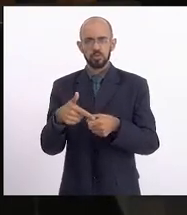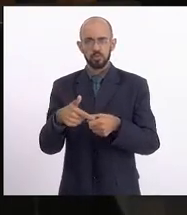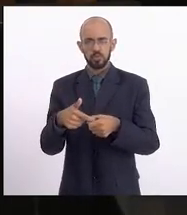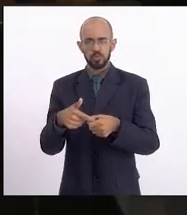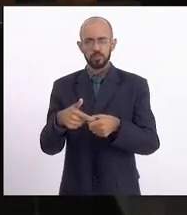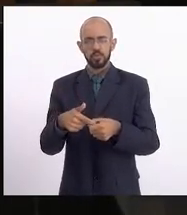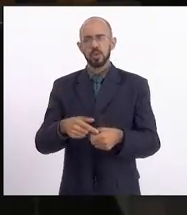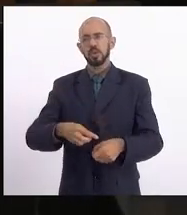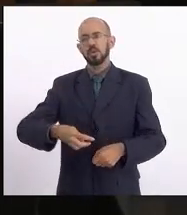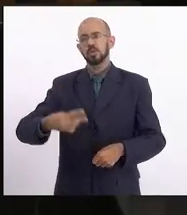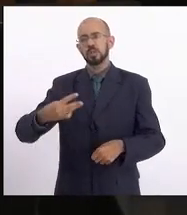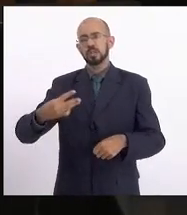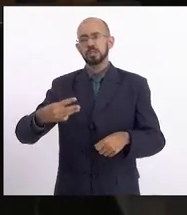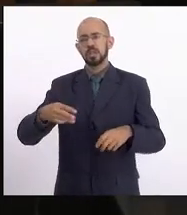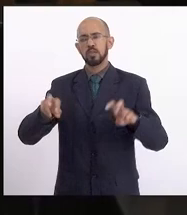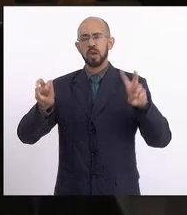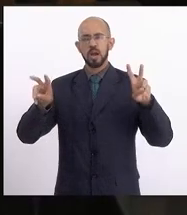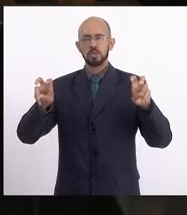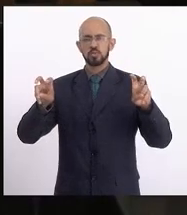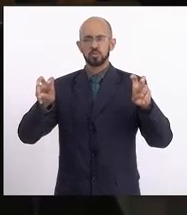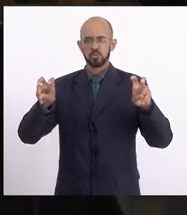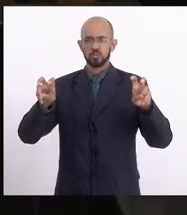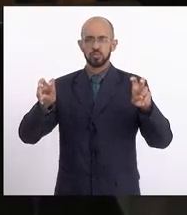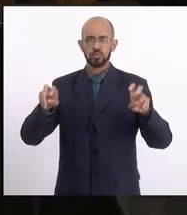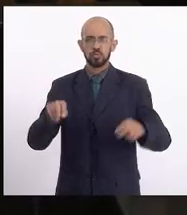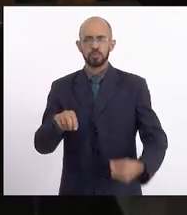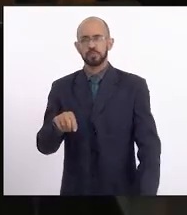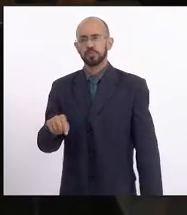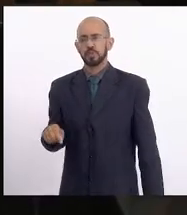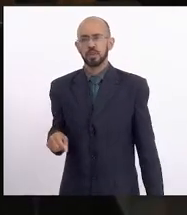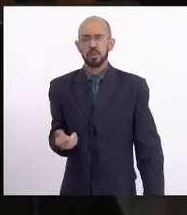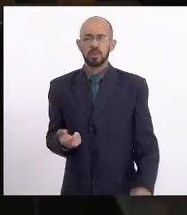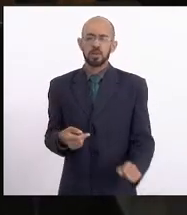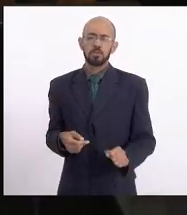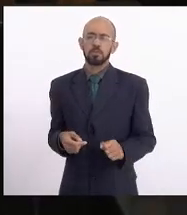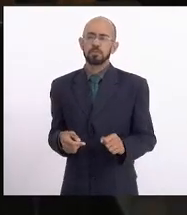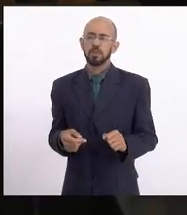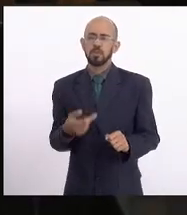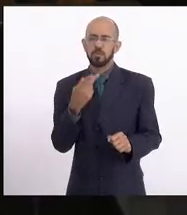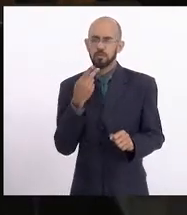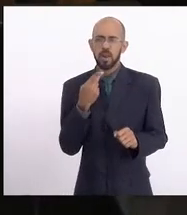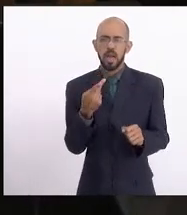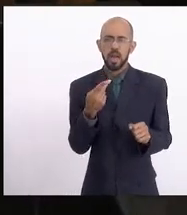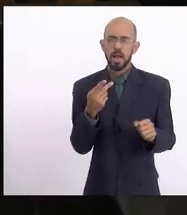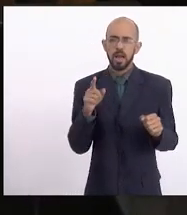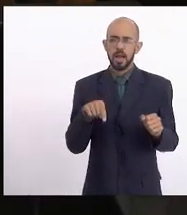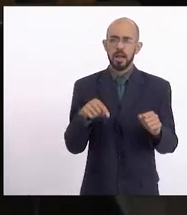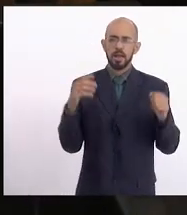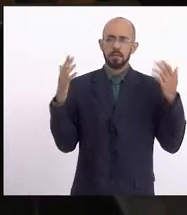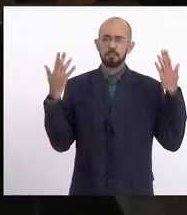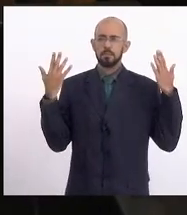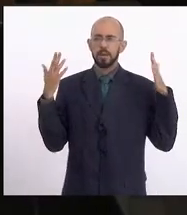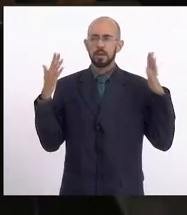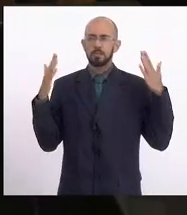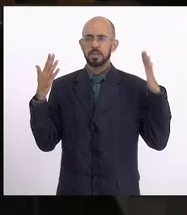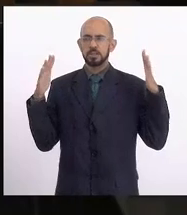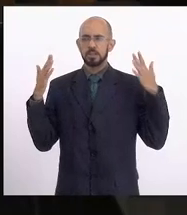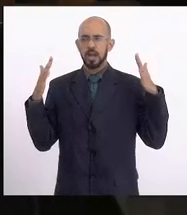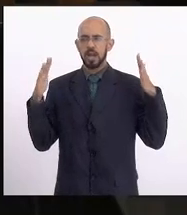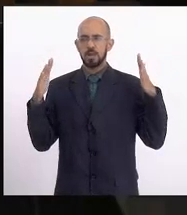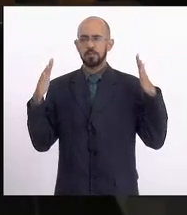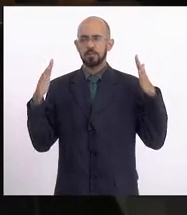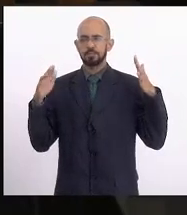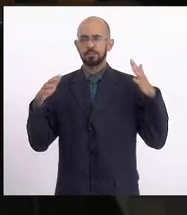assunto que me traz hoje aqui à tribuna dessa casa é parabenizar o